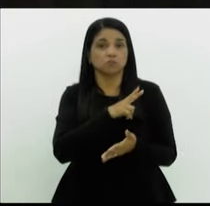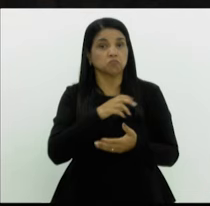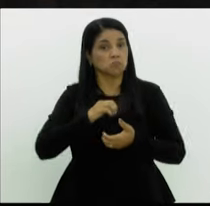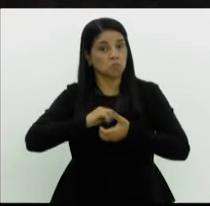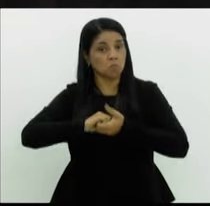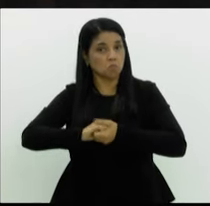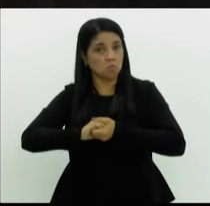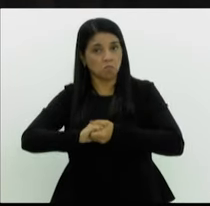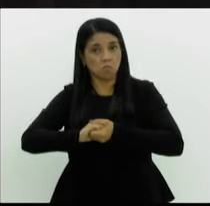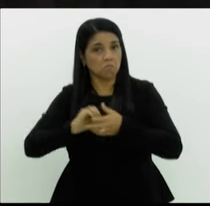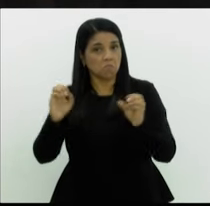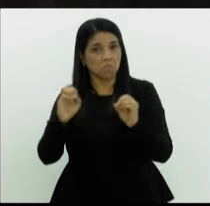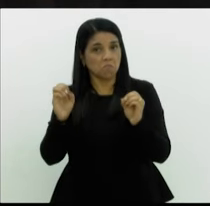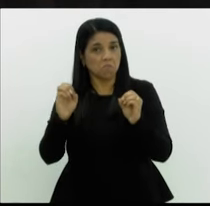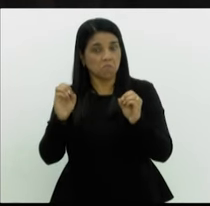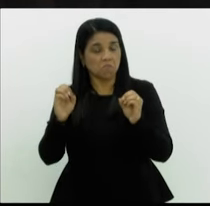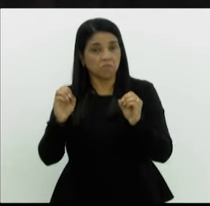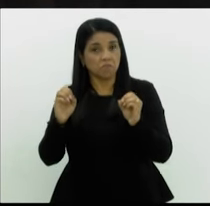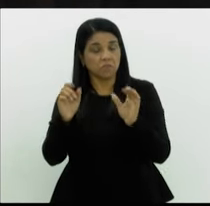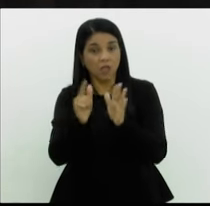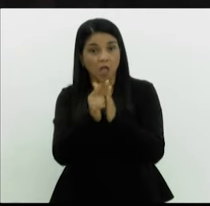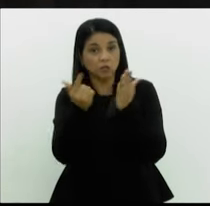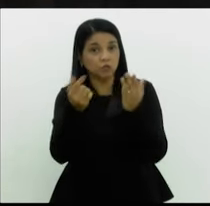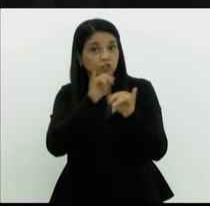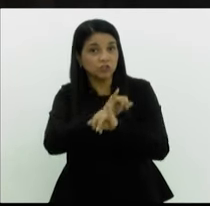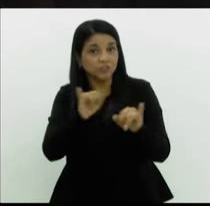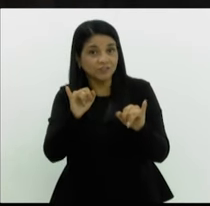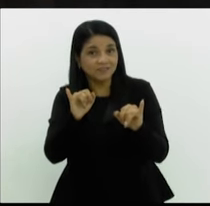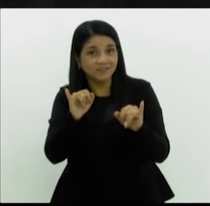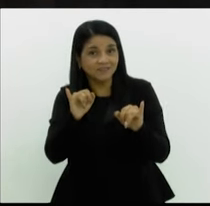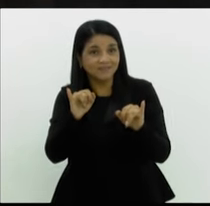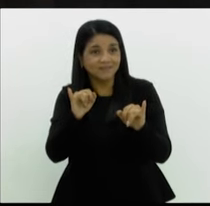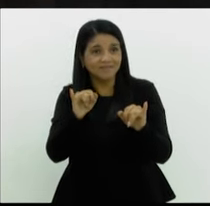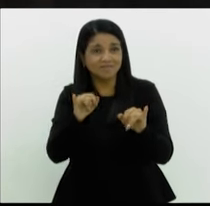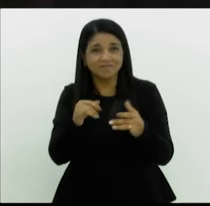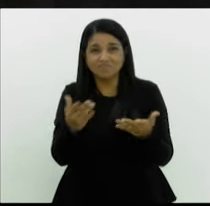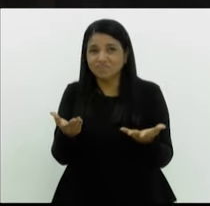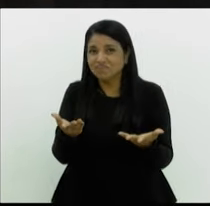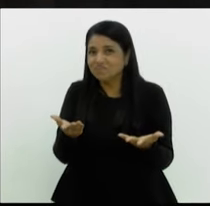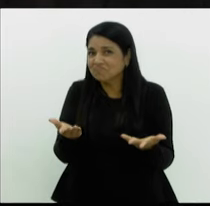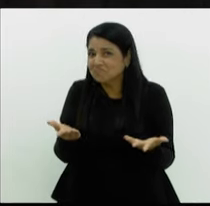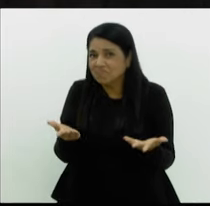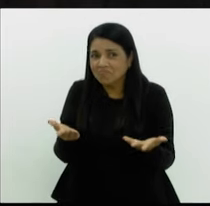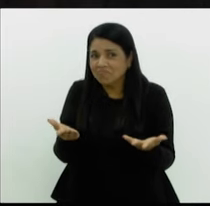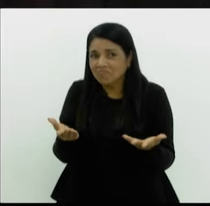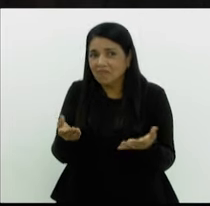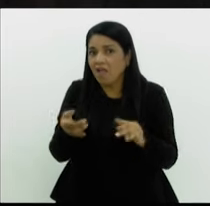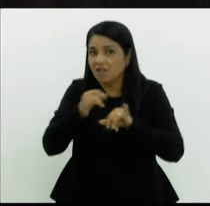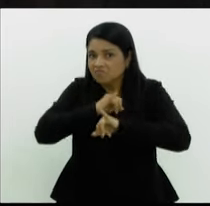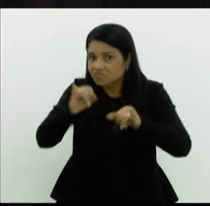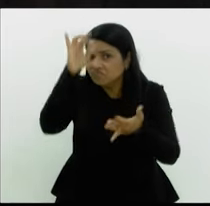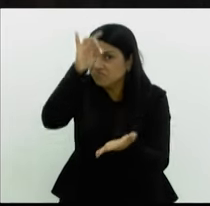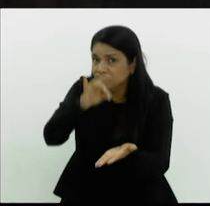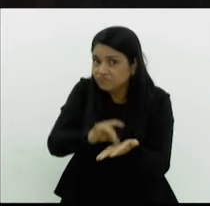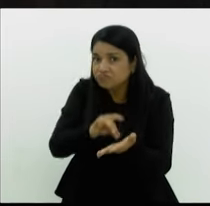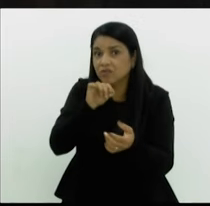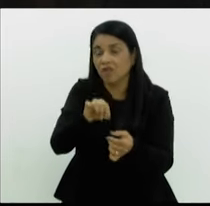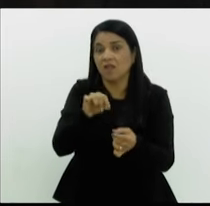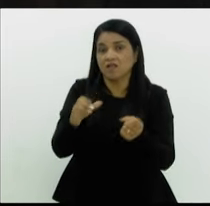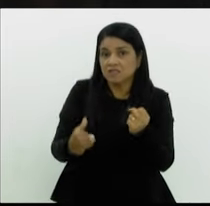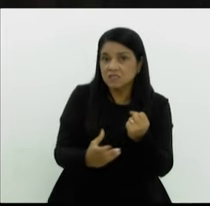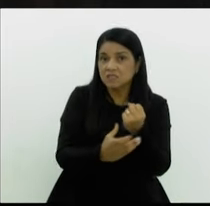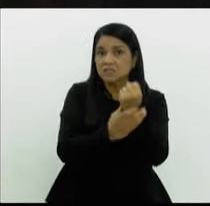cumprimentou. Essa é a notícia. Quando a notícia deveria ser que a segurança pública vai, de